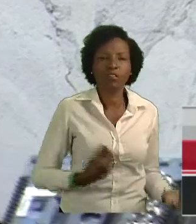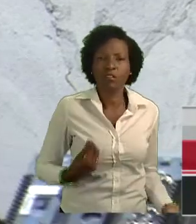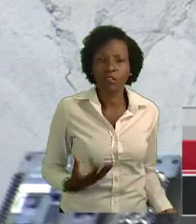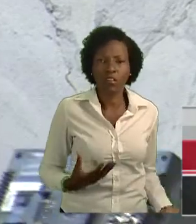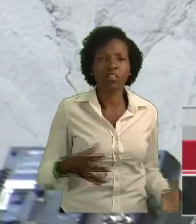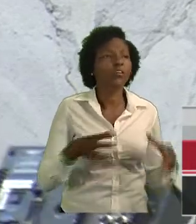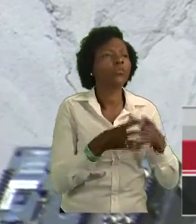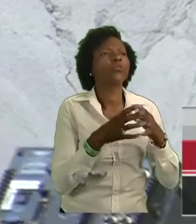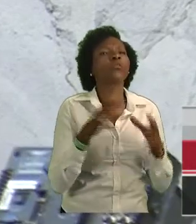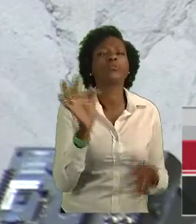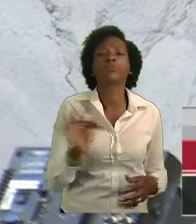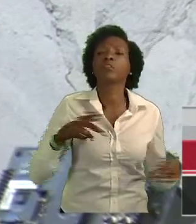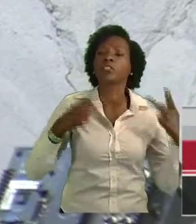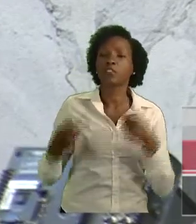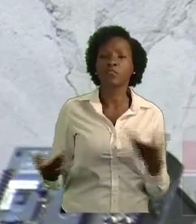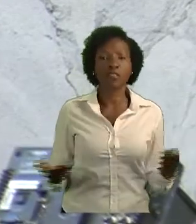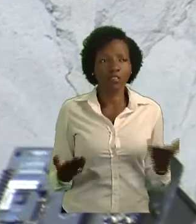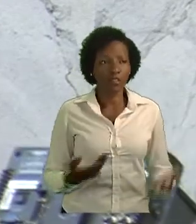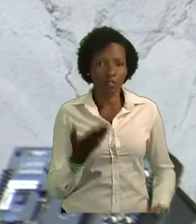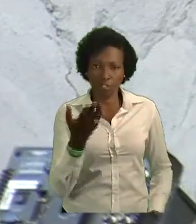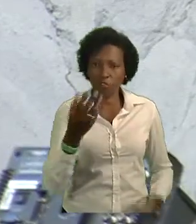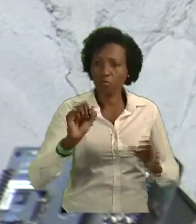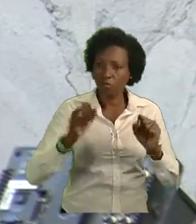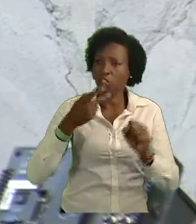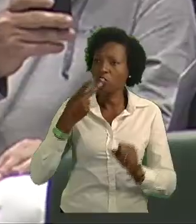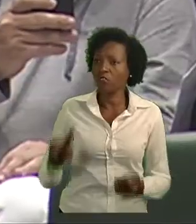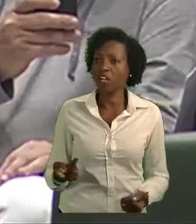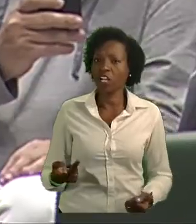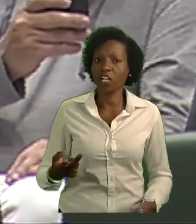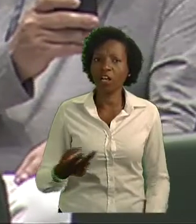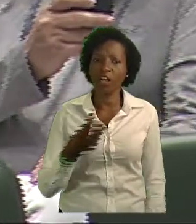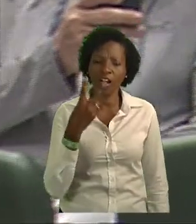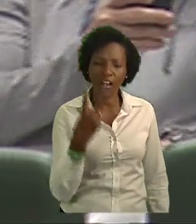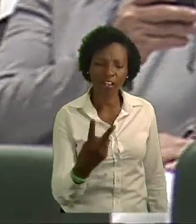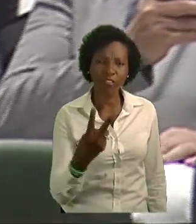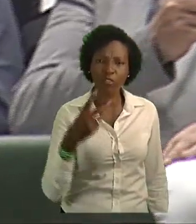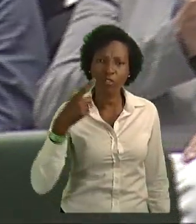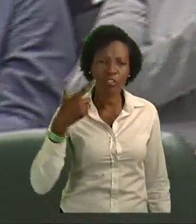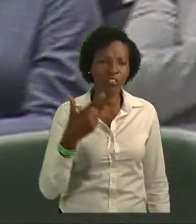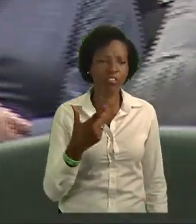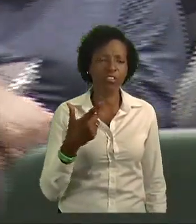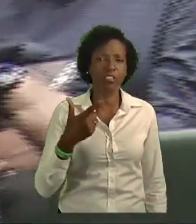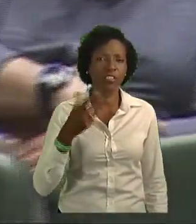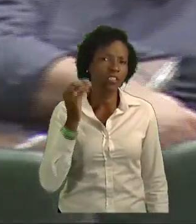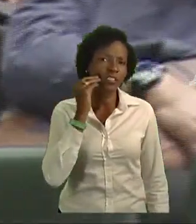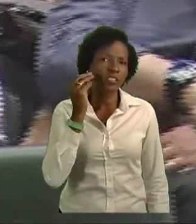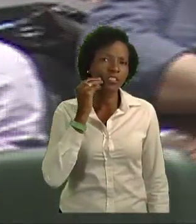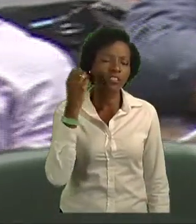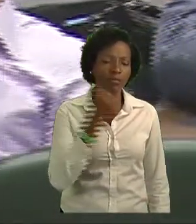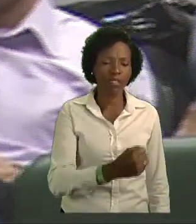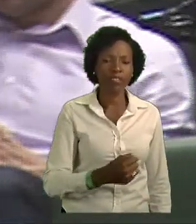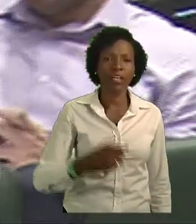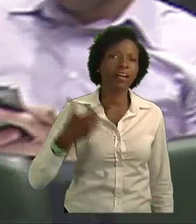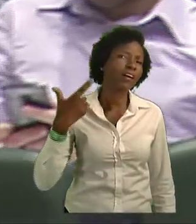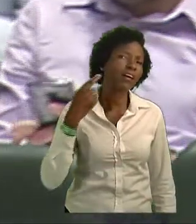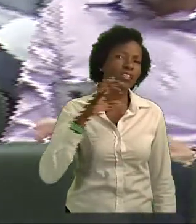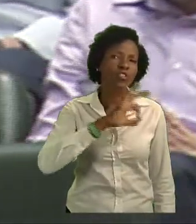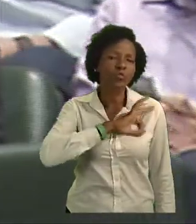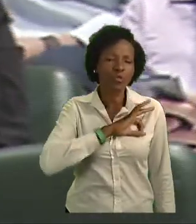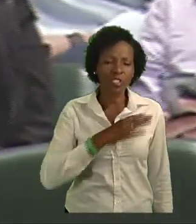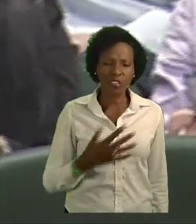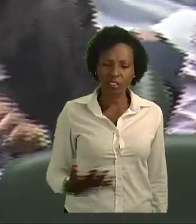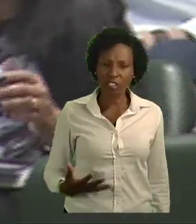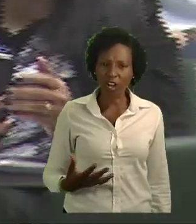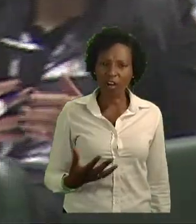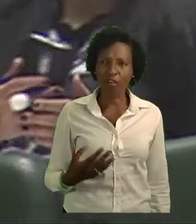dirigindo embriagado duas tentativas de homicídio porque a tiro na cara de um policial militar atirou num cidadão eo juiz fala que não há